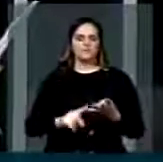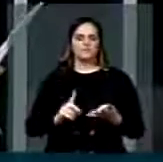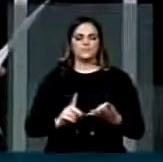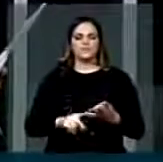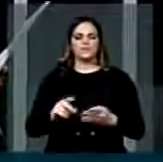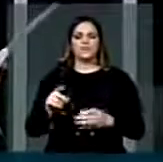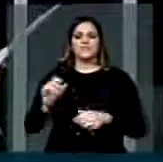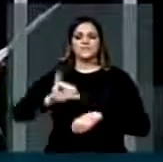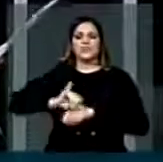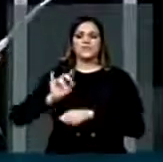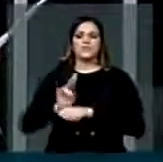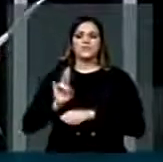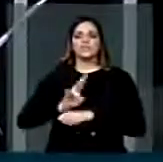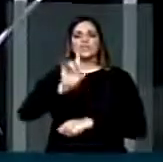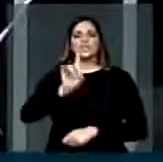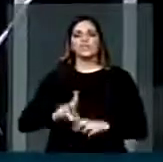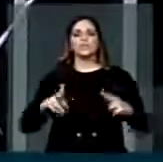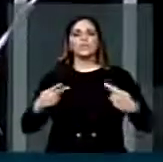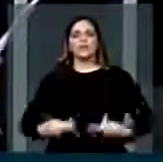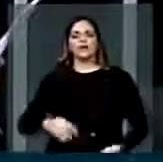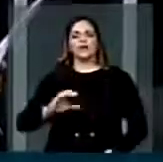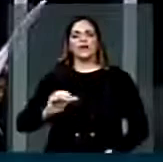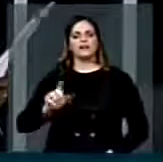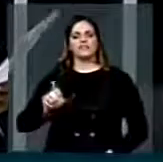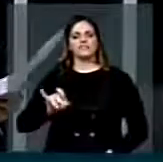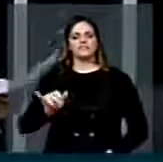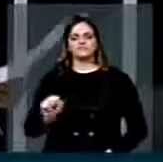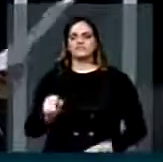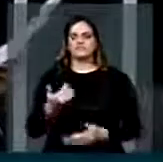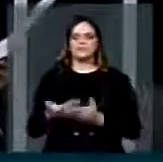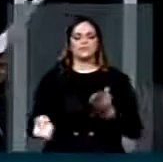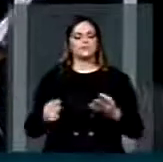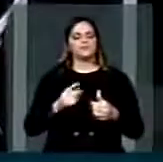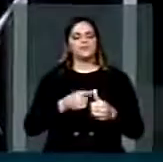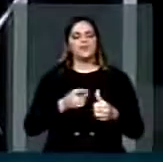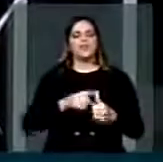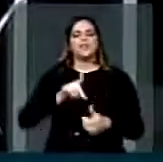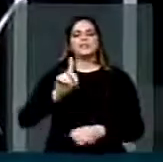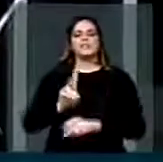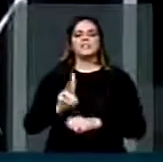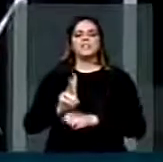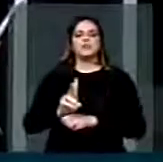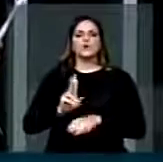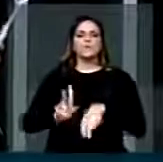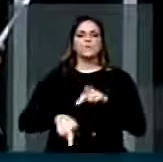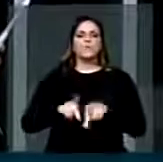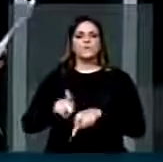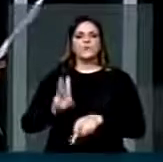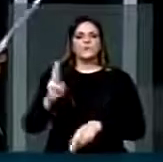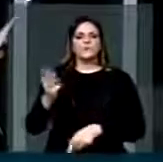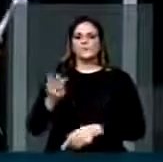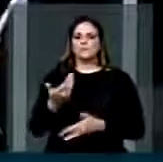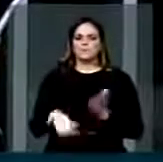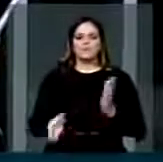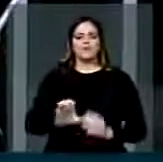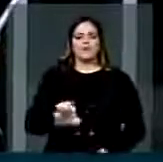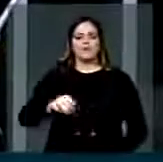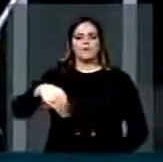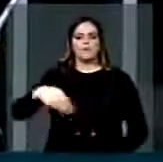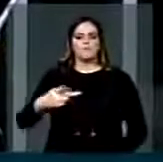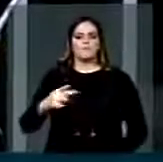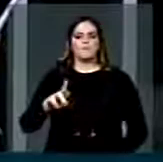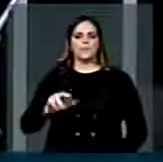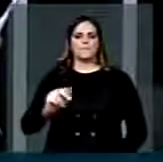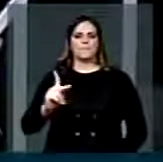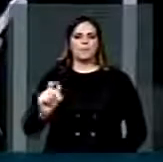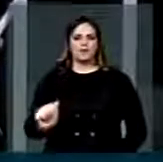Defesa de Direitos Humanos de Caxias. Perdemos recursos para a Defensoria Pública do Estado do Maranhão, para a Embrapa